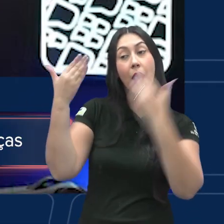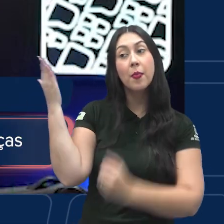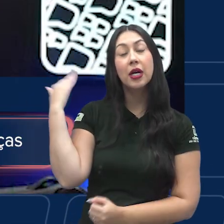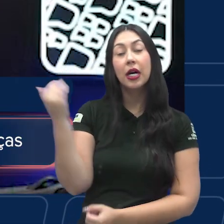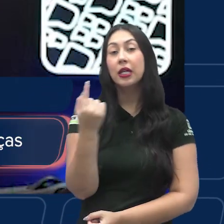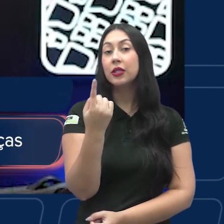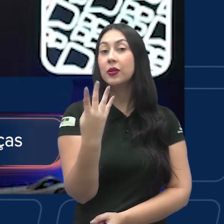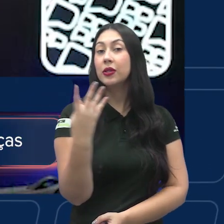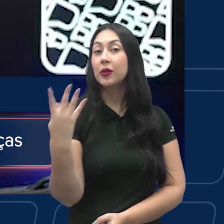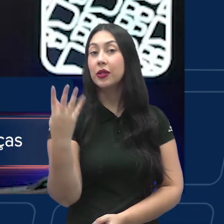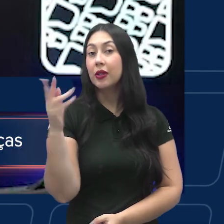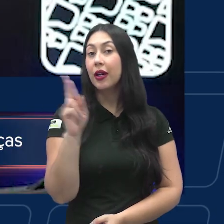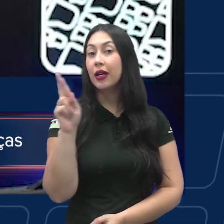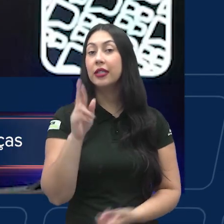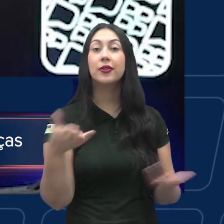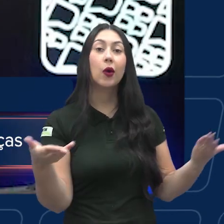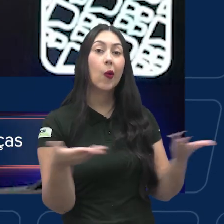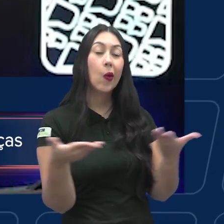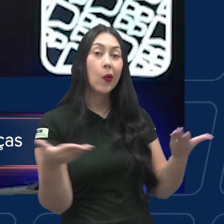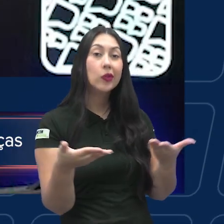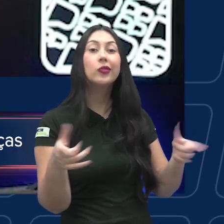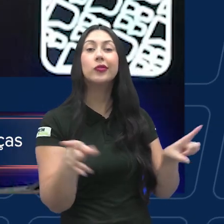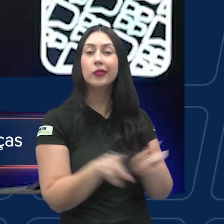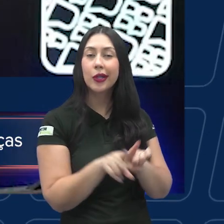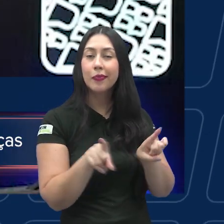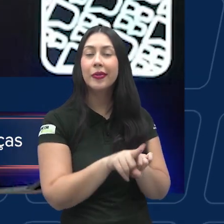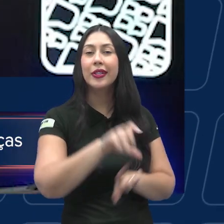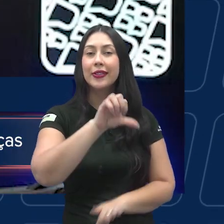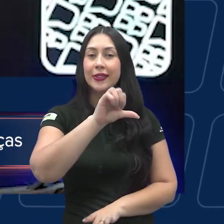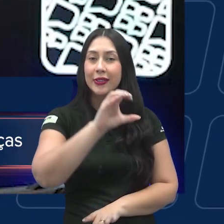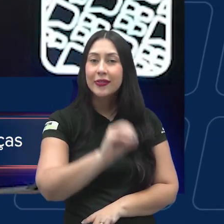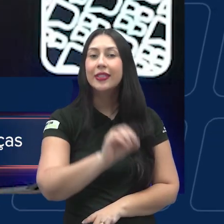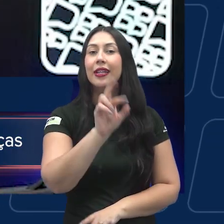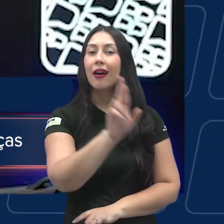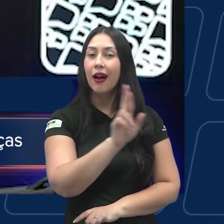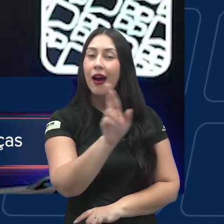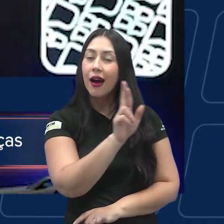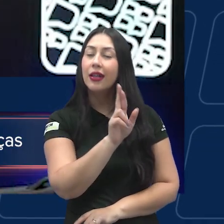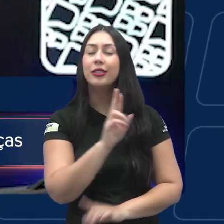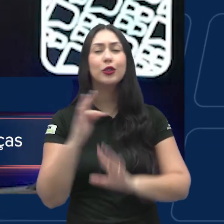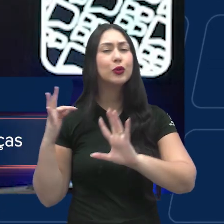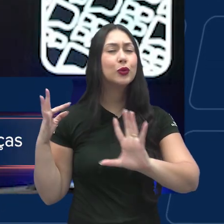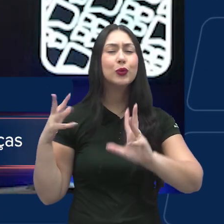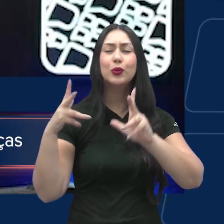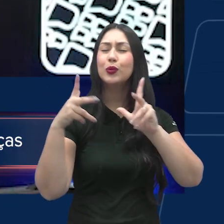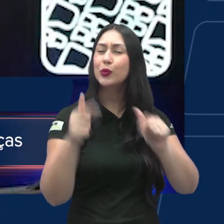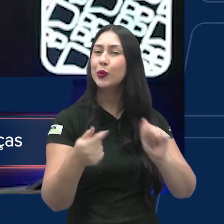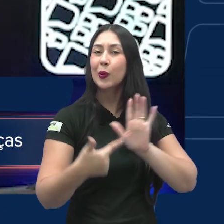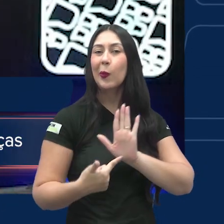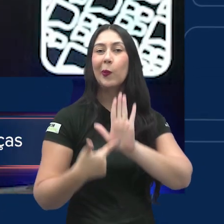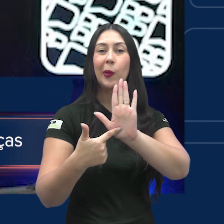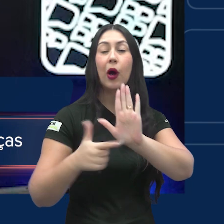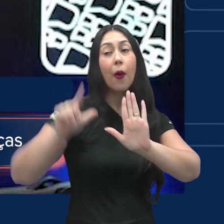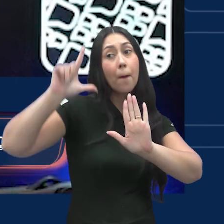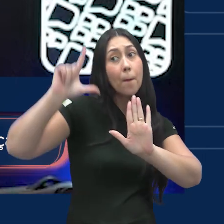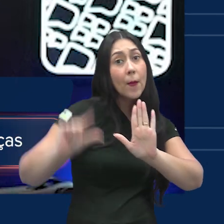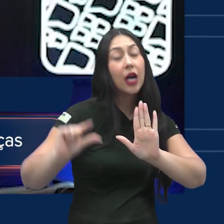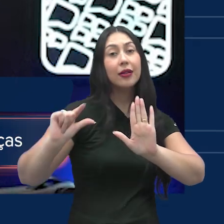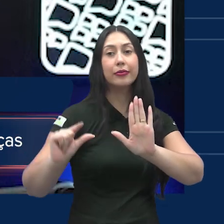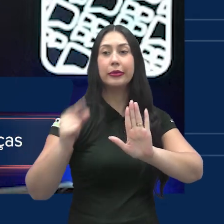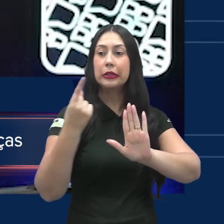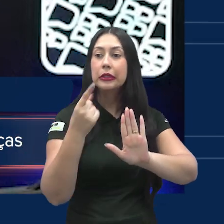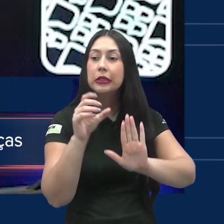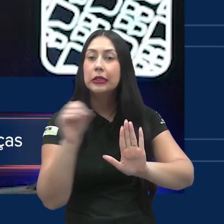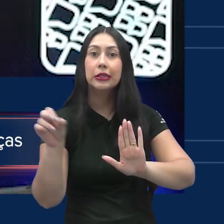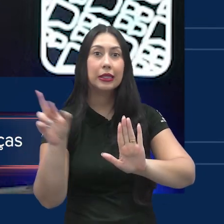era R$ 144 e hoje também está na casa aí dos R$ 90, e isso aí representa só nessas duas etapas R$